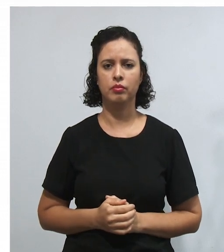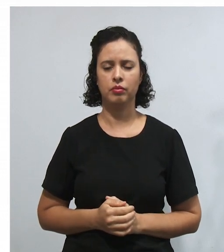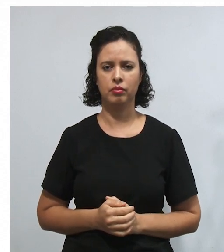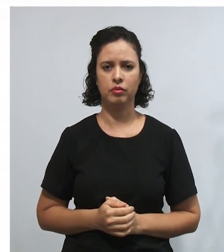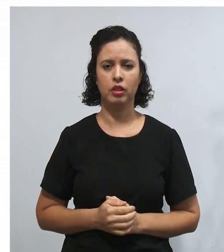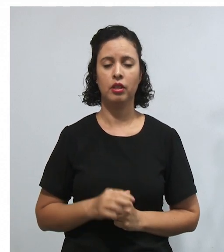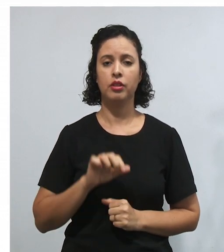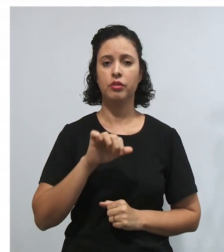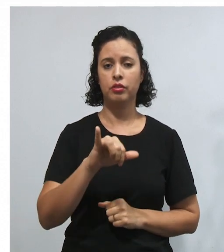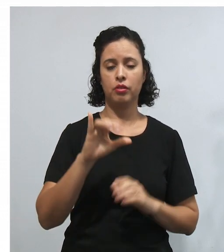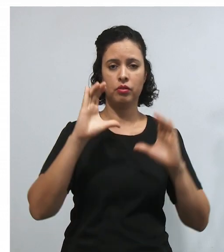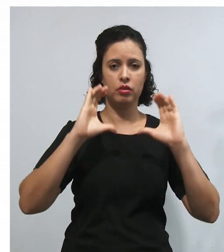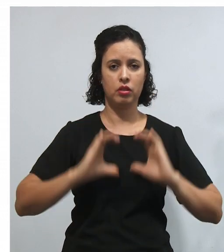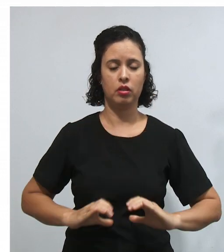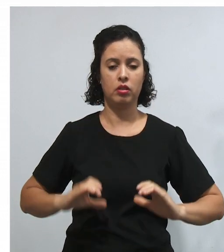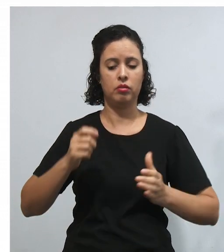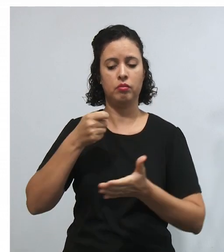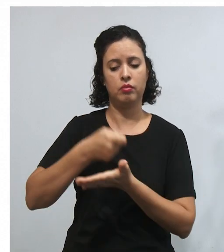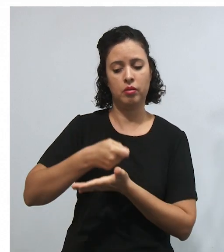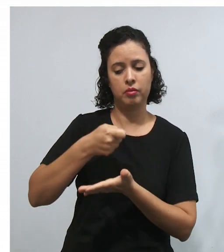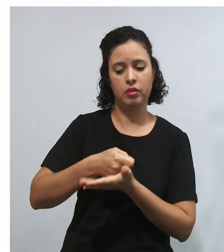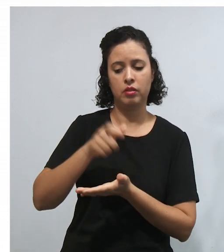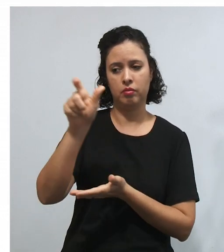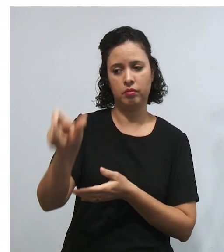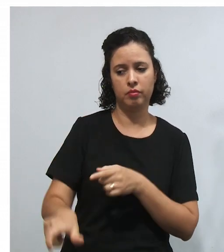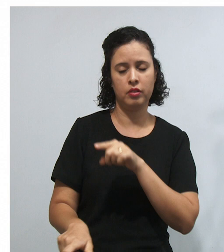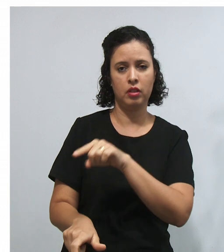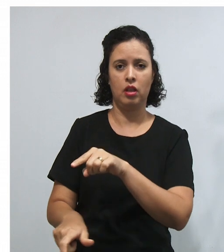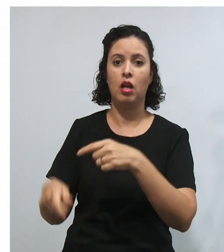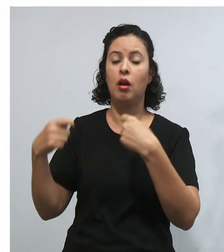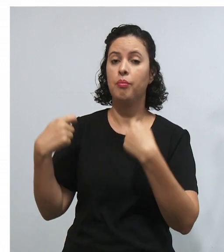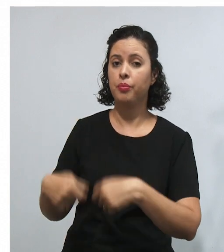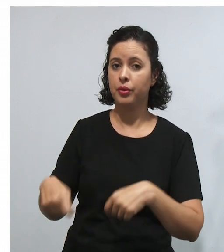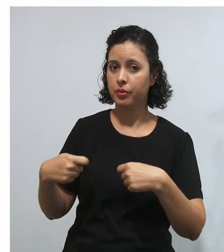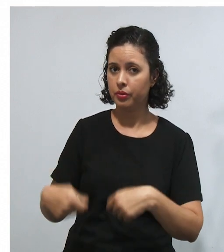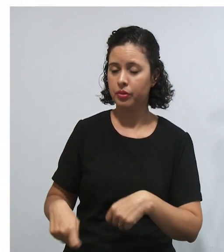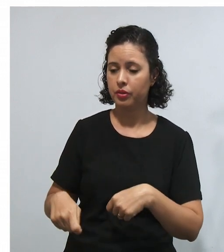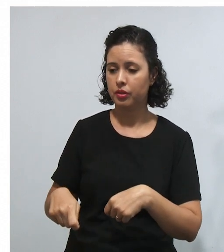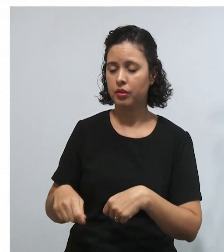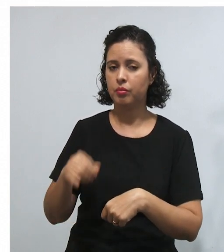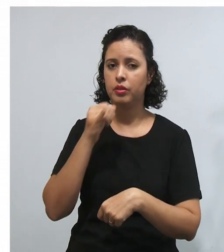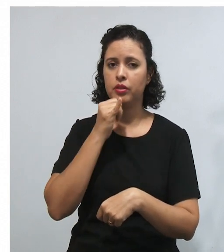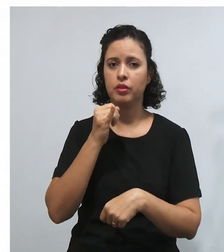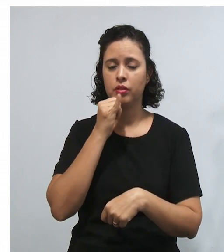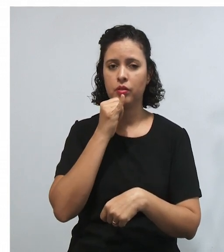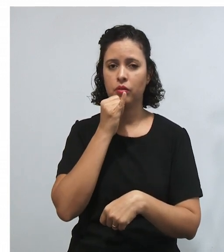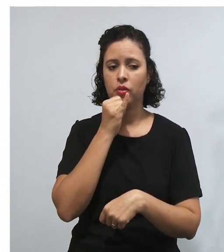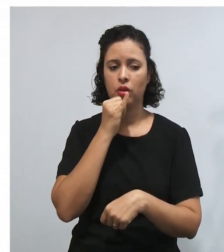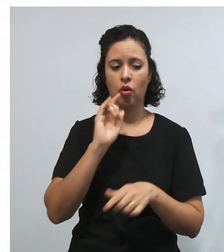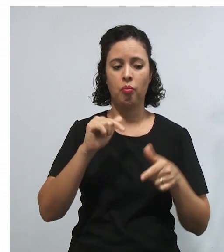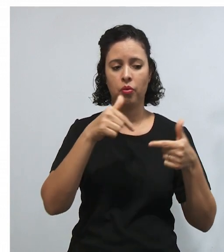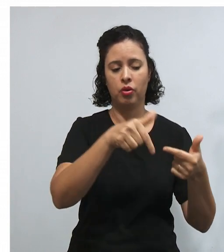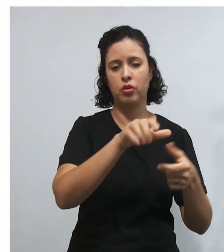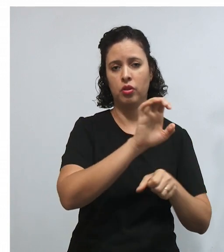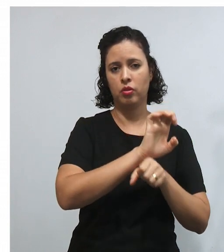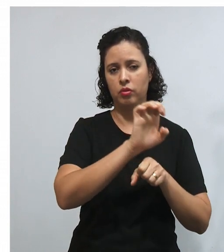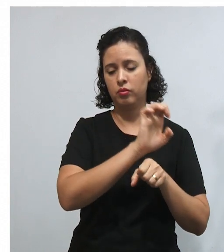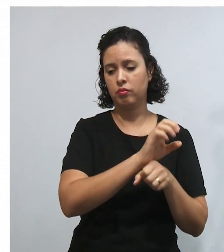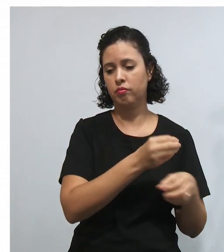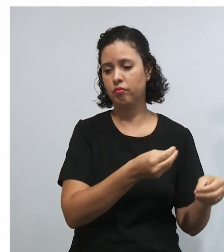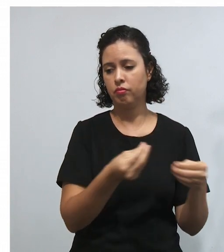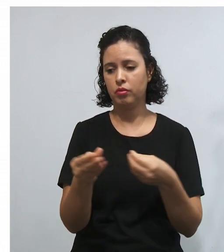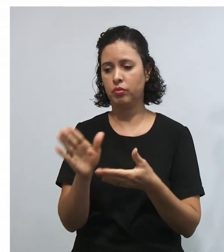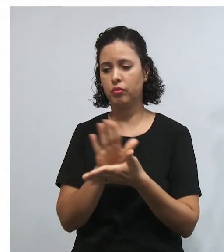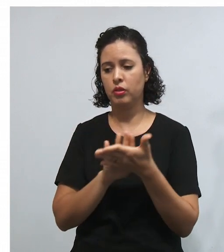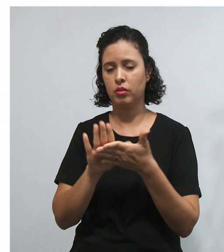o cidadão está precisando ser suprido numa questão de uma omissão do poder público, porque é necessário que seja